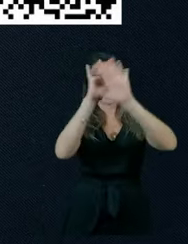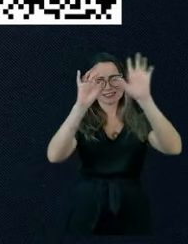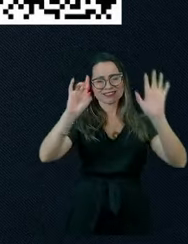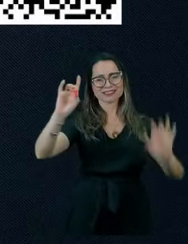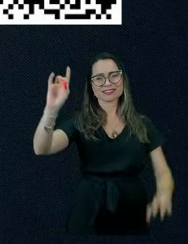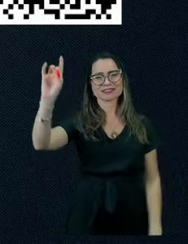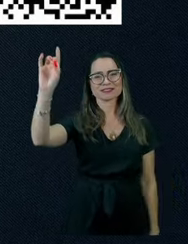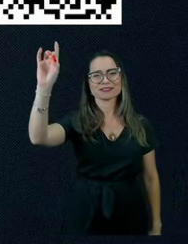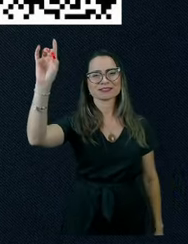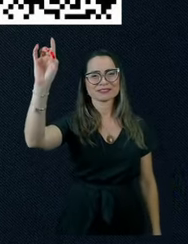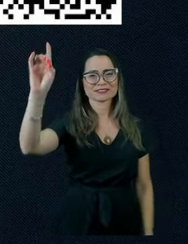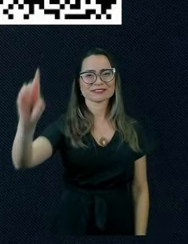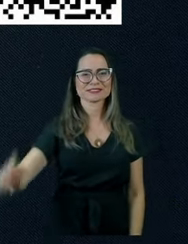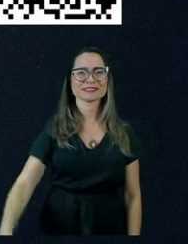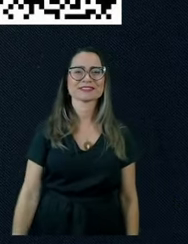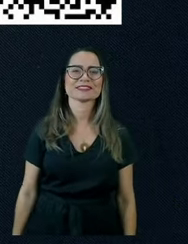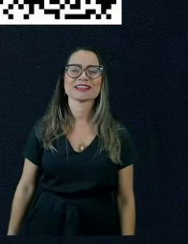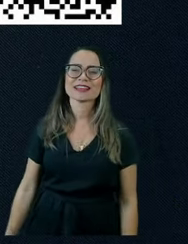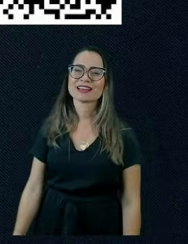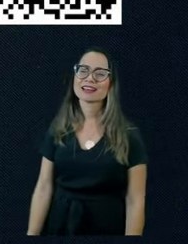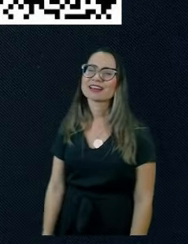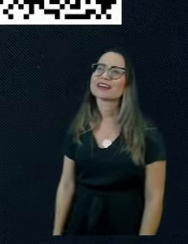Eu me rasgo